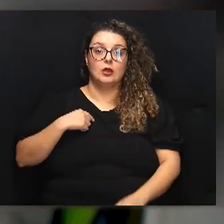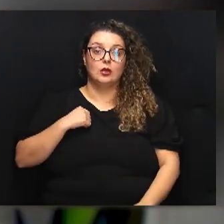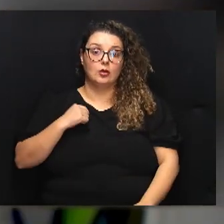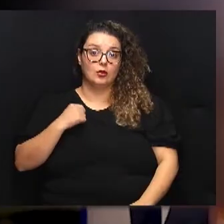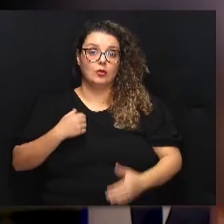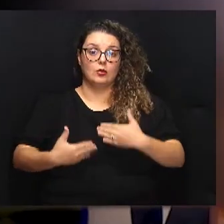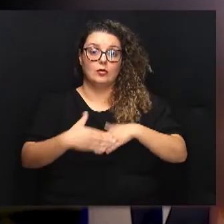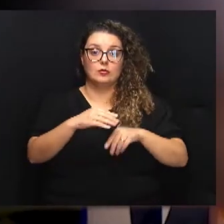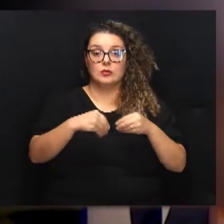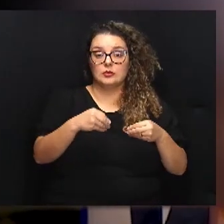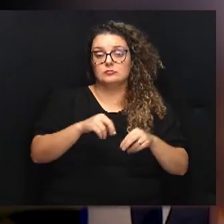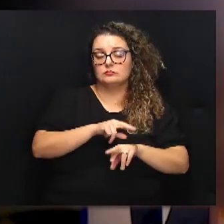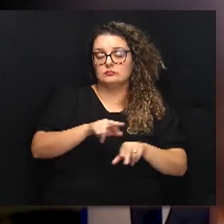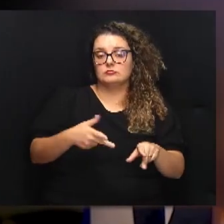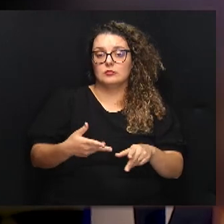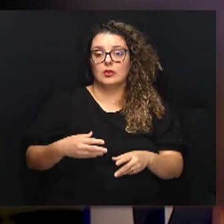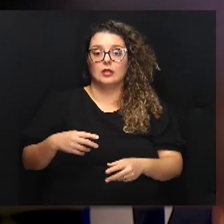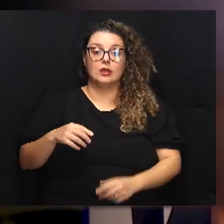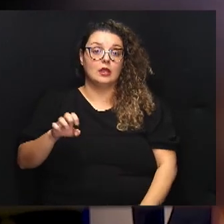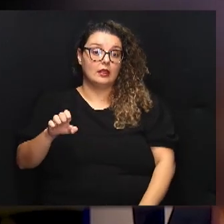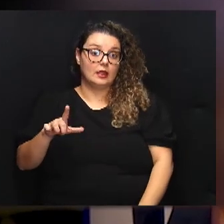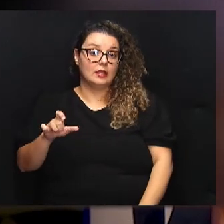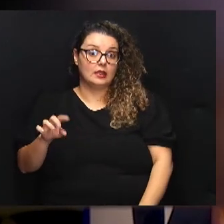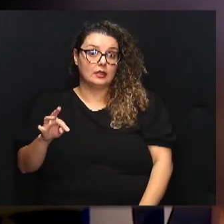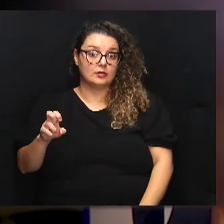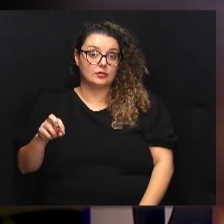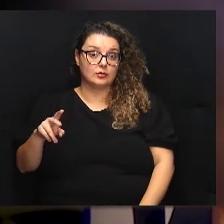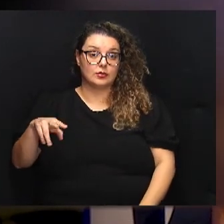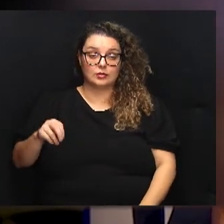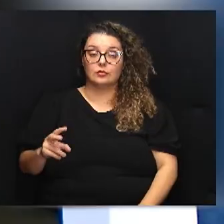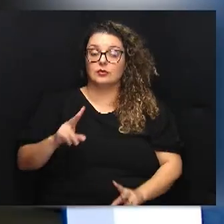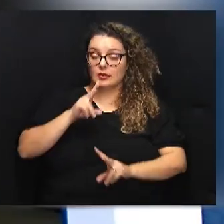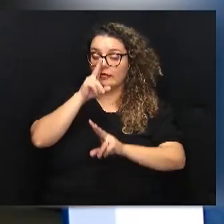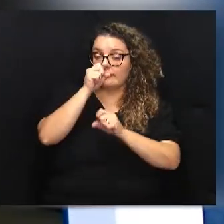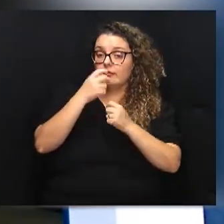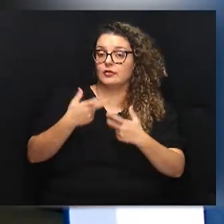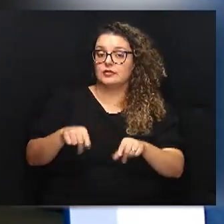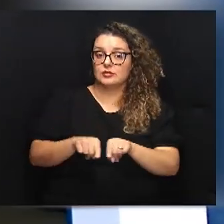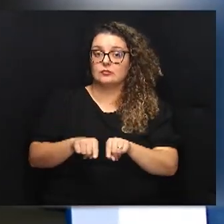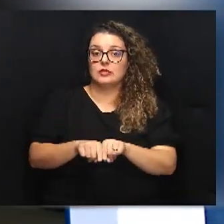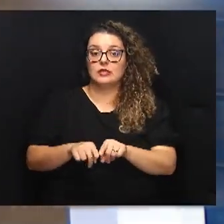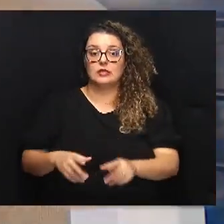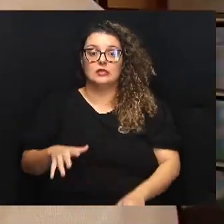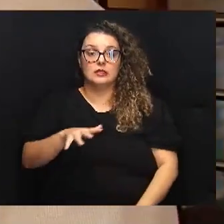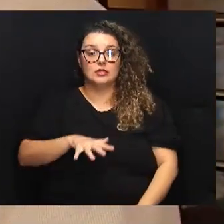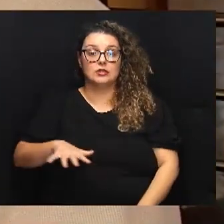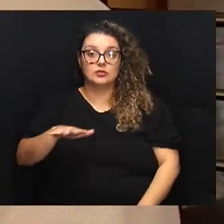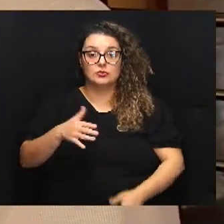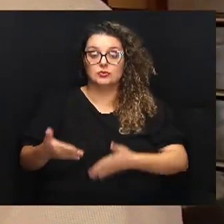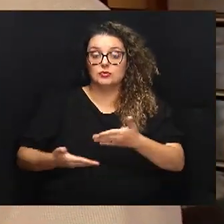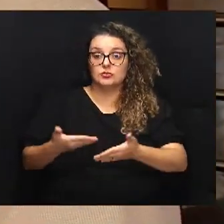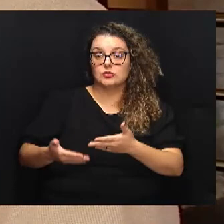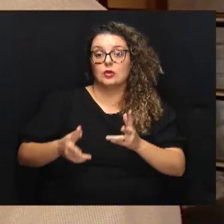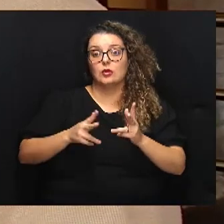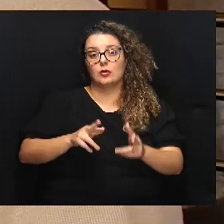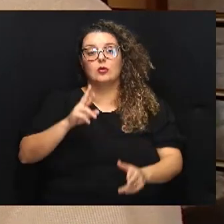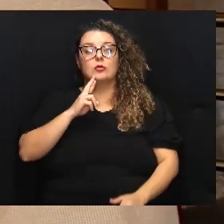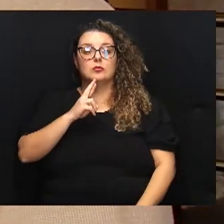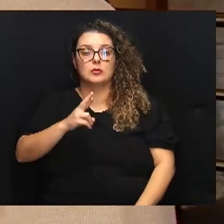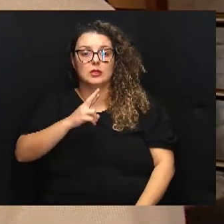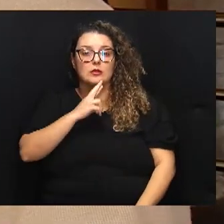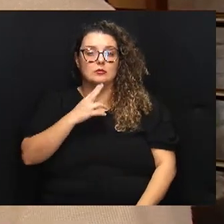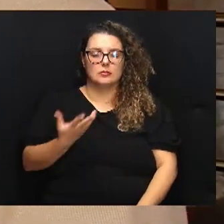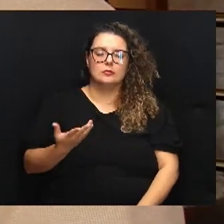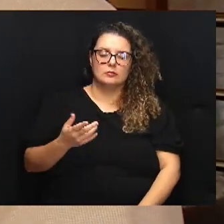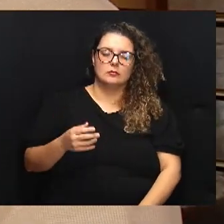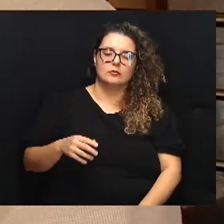né, vestuário, eletrônico, que sempre é muito forte, e também o setor de serviços, como restaurantes, tal, por